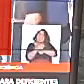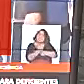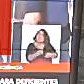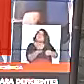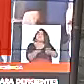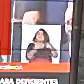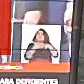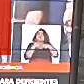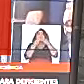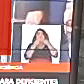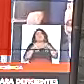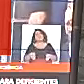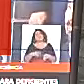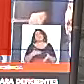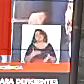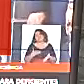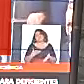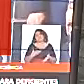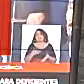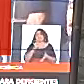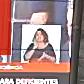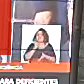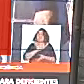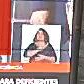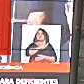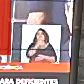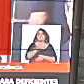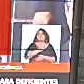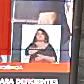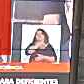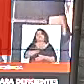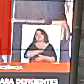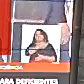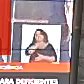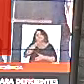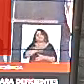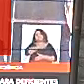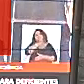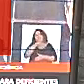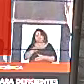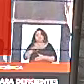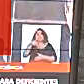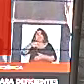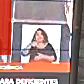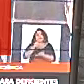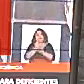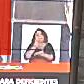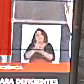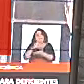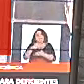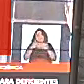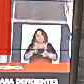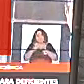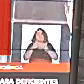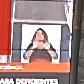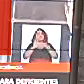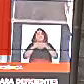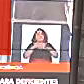doutor Maurício, diversas vezes. Quantas inúmeras vezes a gente teve aqui nesse mesmo espaço tratando de